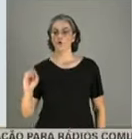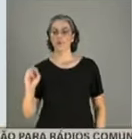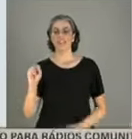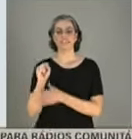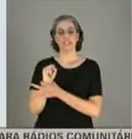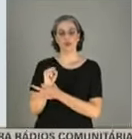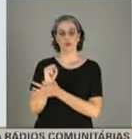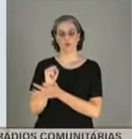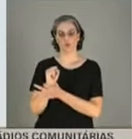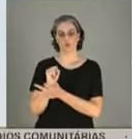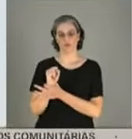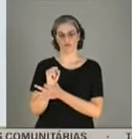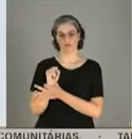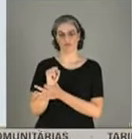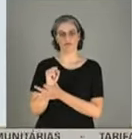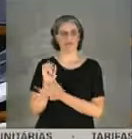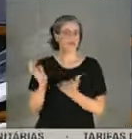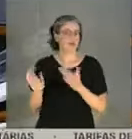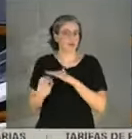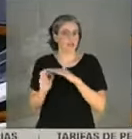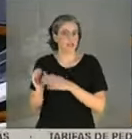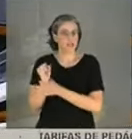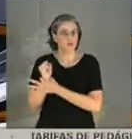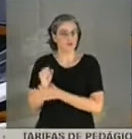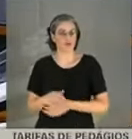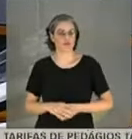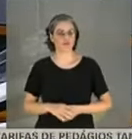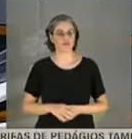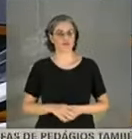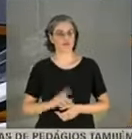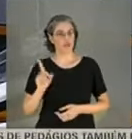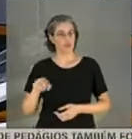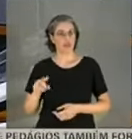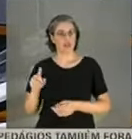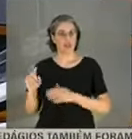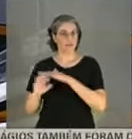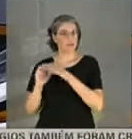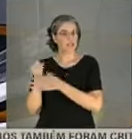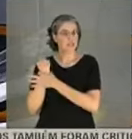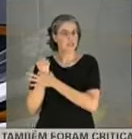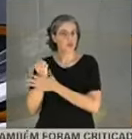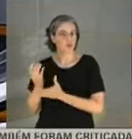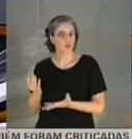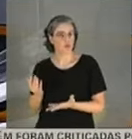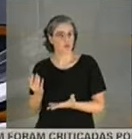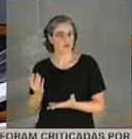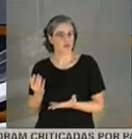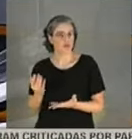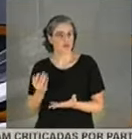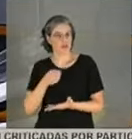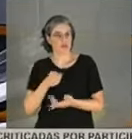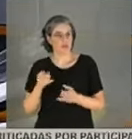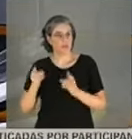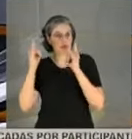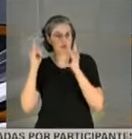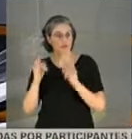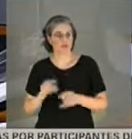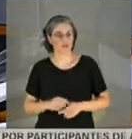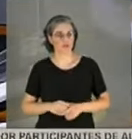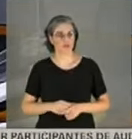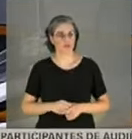Então, diferente do que V. Sr. informou, a SCPI é a Porto Seguro Seguradora, que é a seguradora desse apartamento, e,